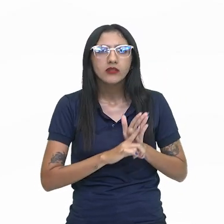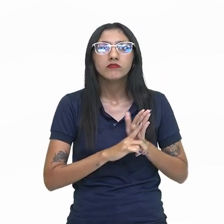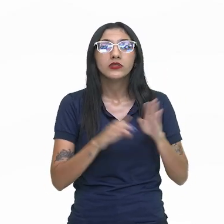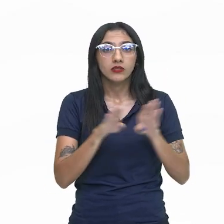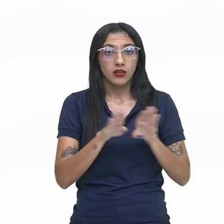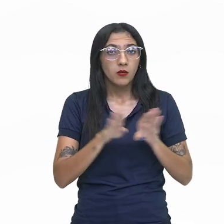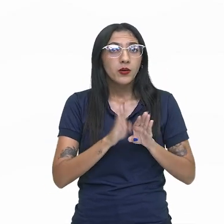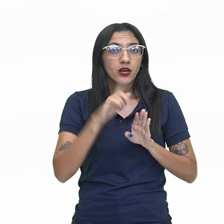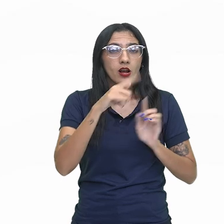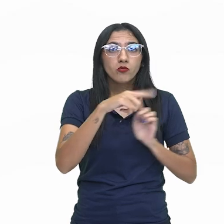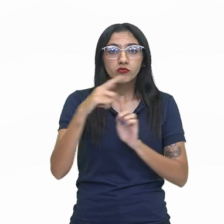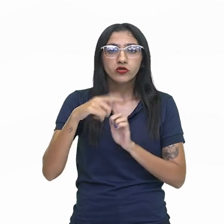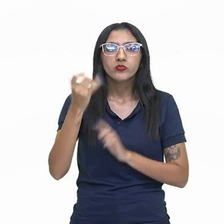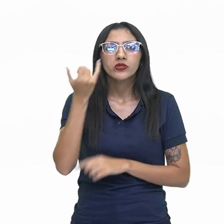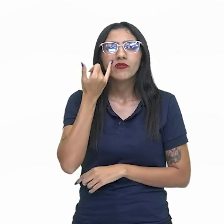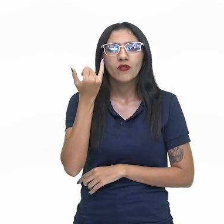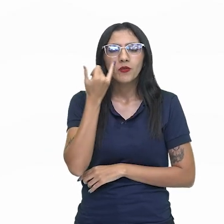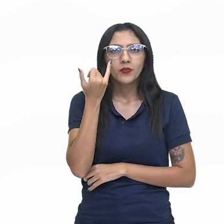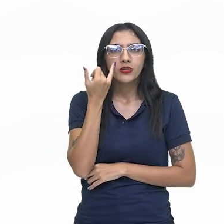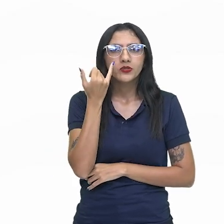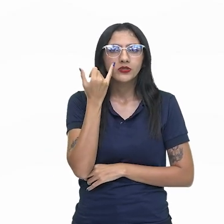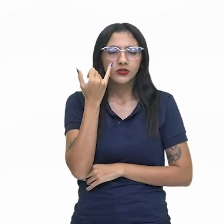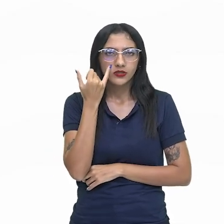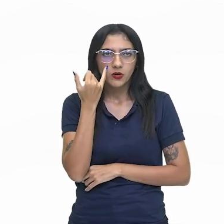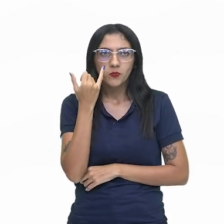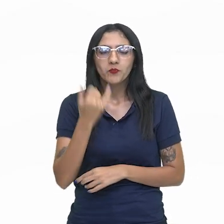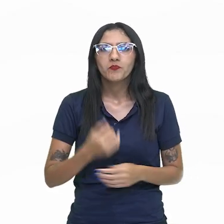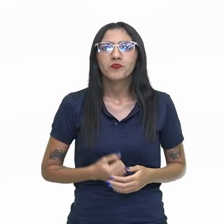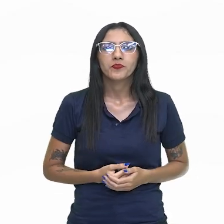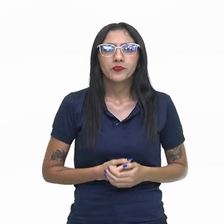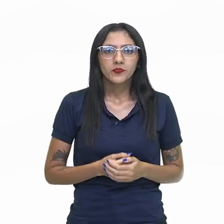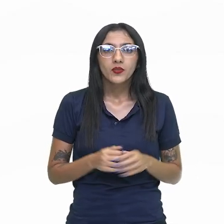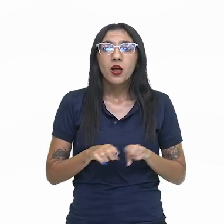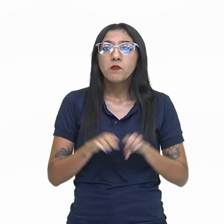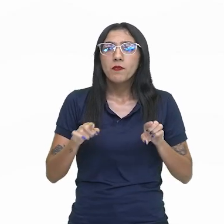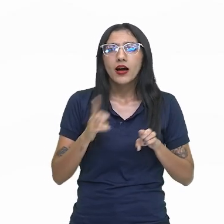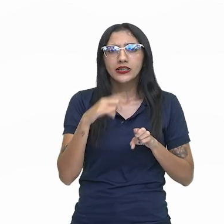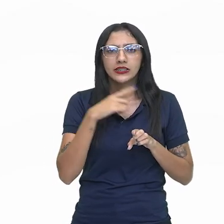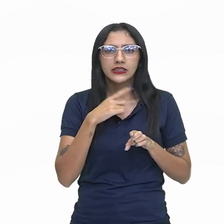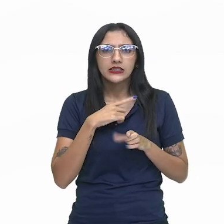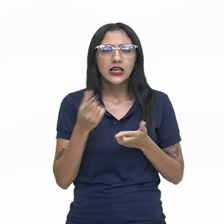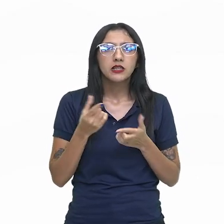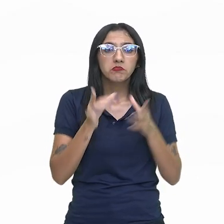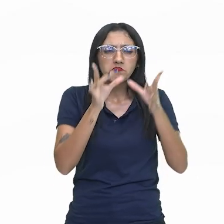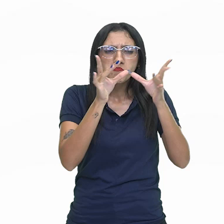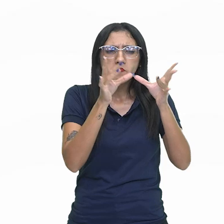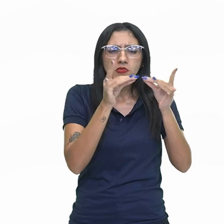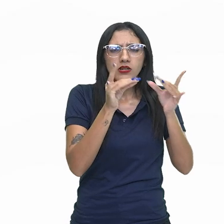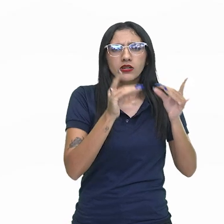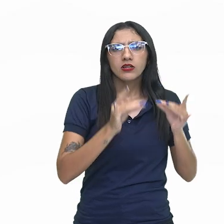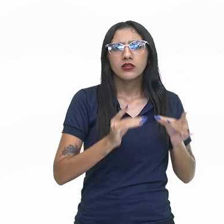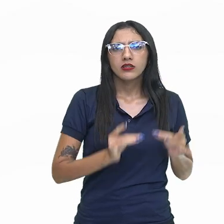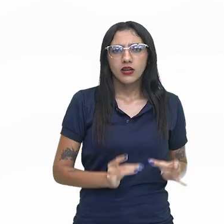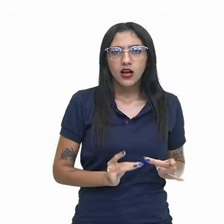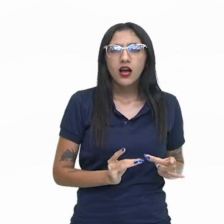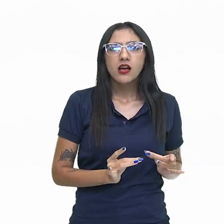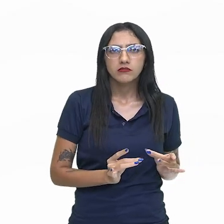é um tipo de notícia, mas bem mais ampla, né? Você